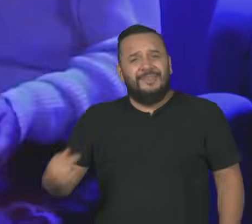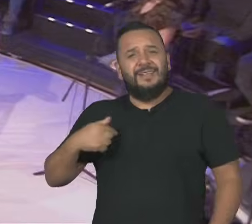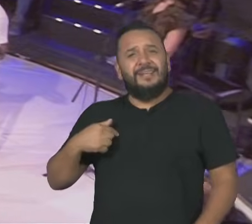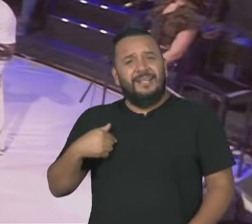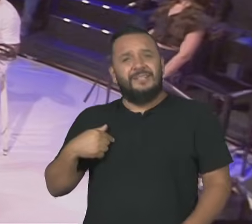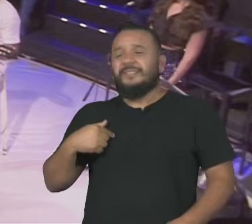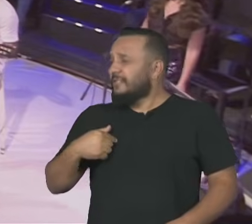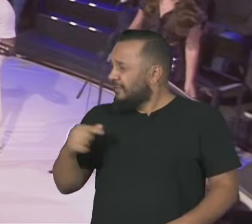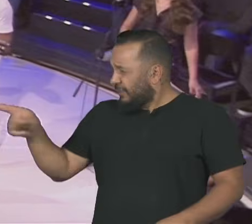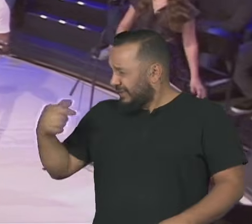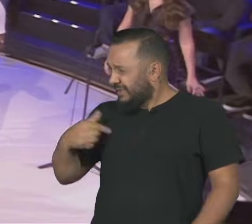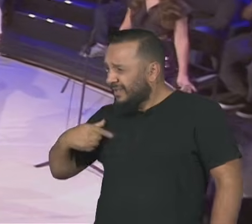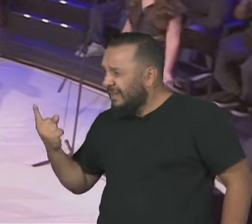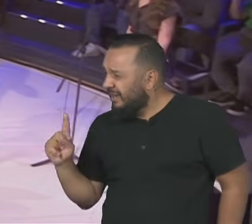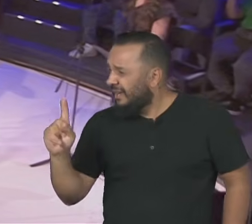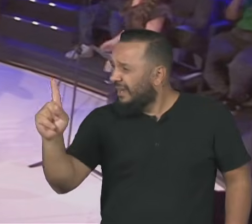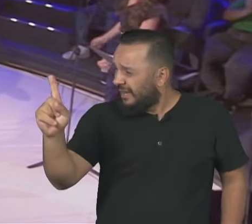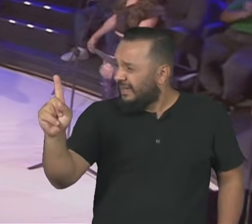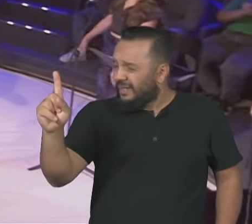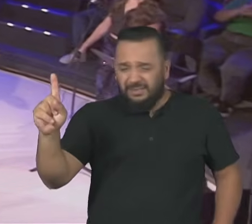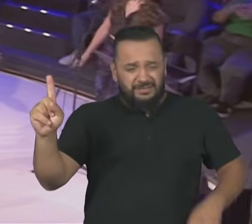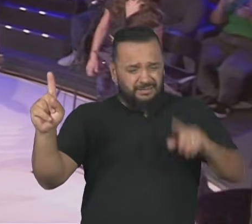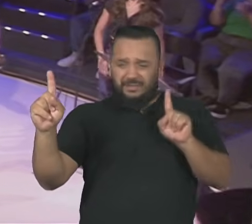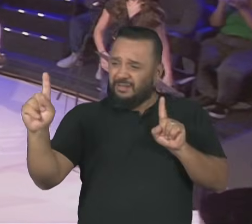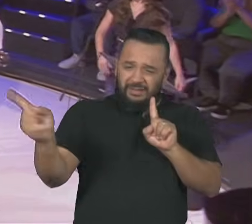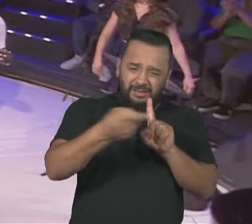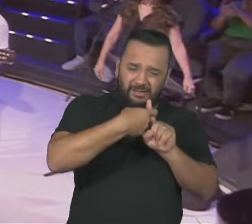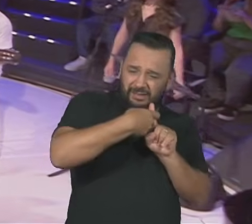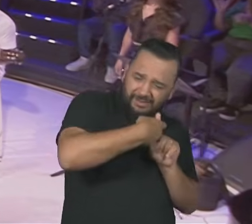Pra onde quer que você vá.